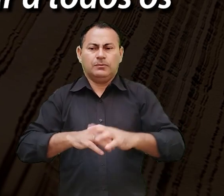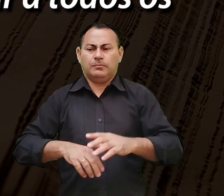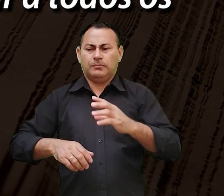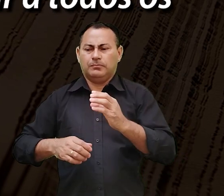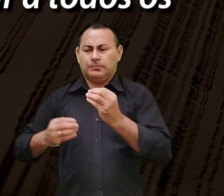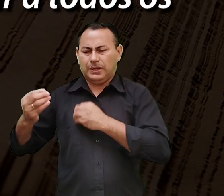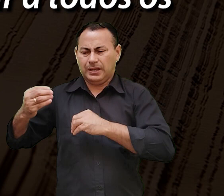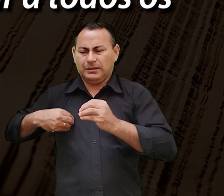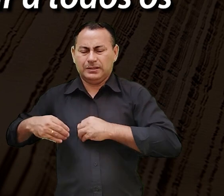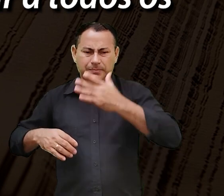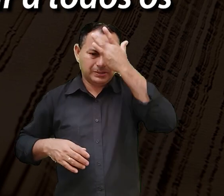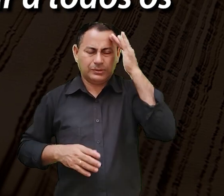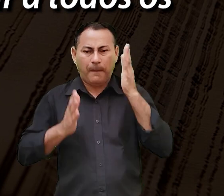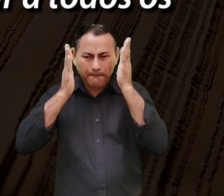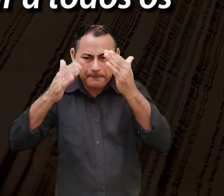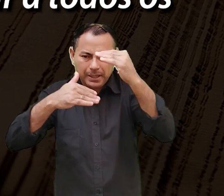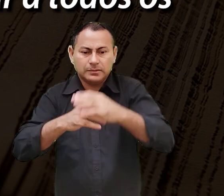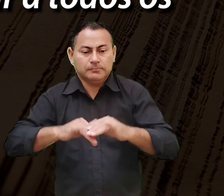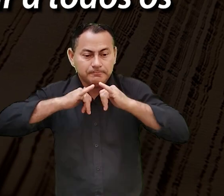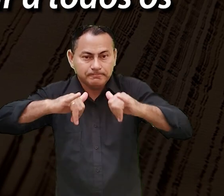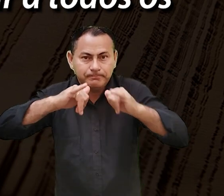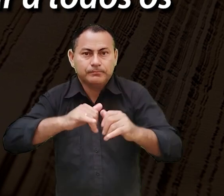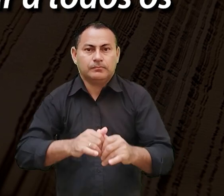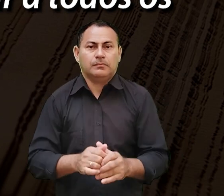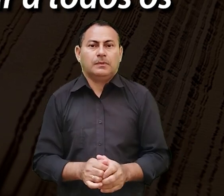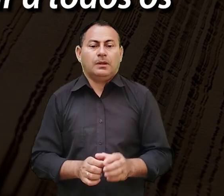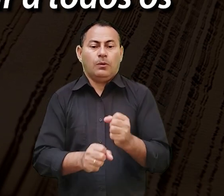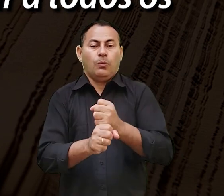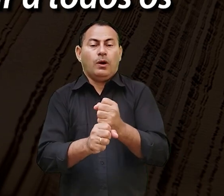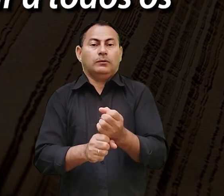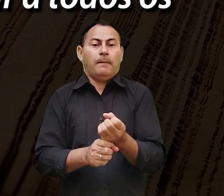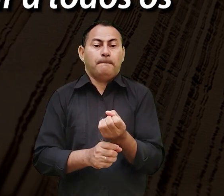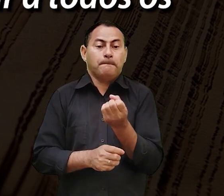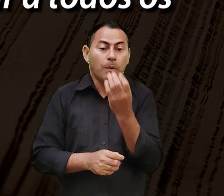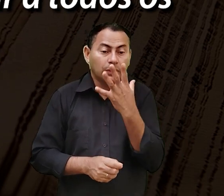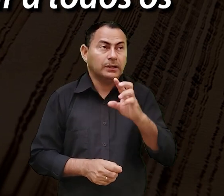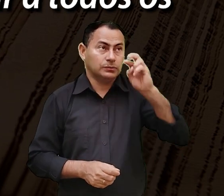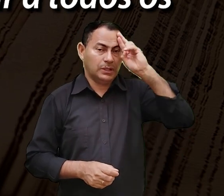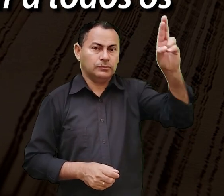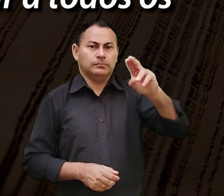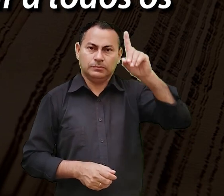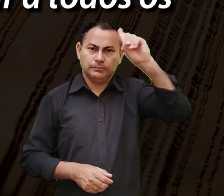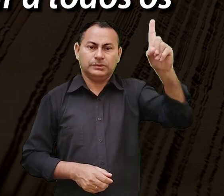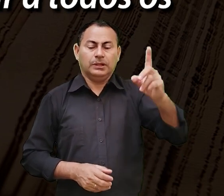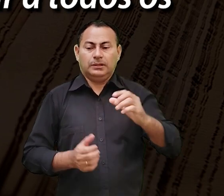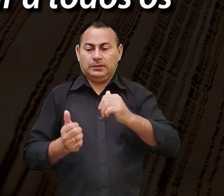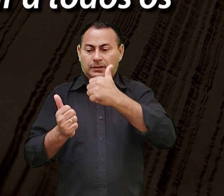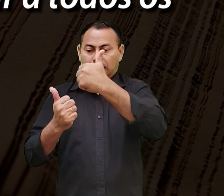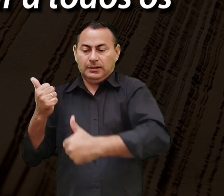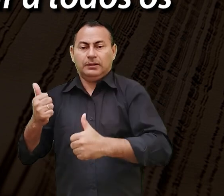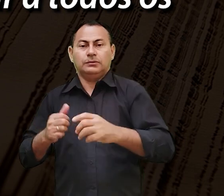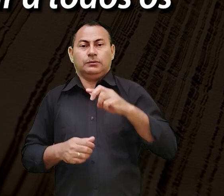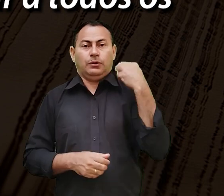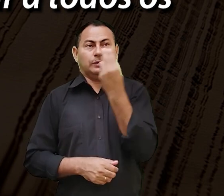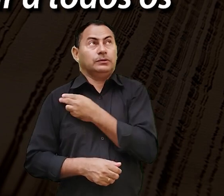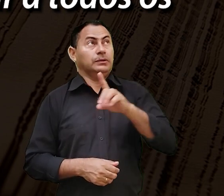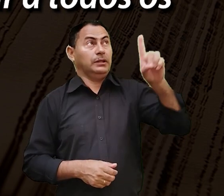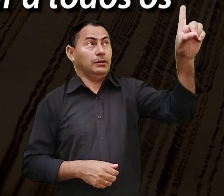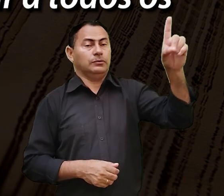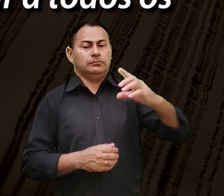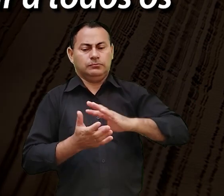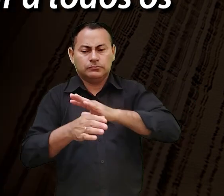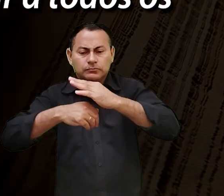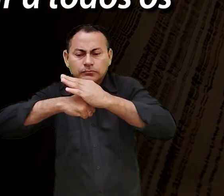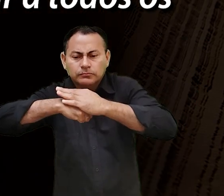libertação das trevas aos prisioneiros, para proclamar o ano da bondade do Senhor e o dia da vingança do nosso Deus,